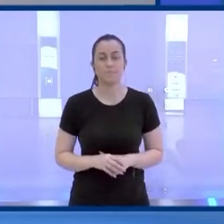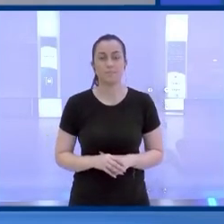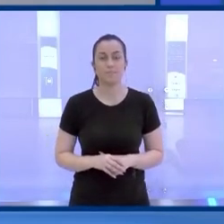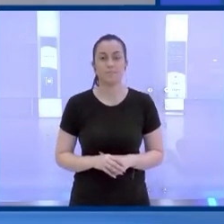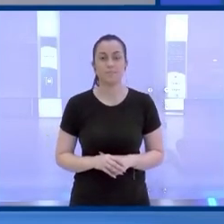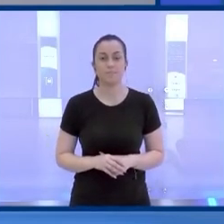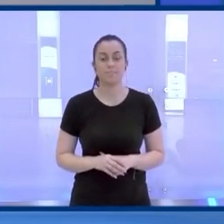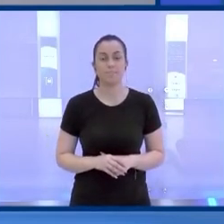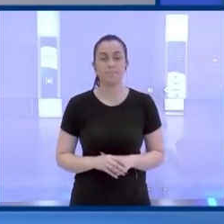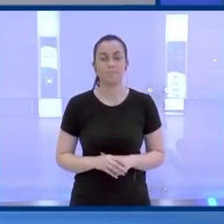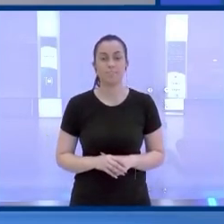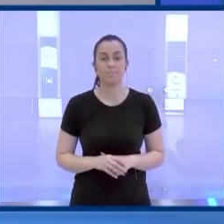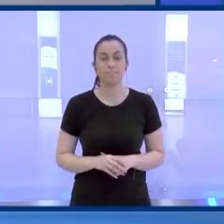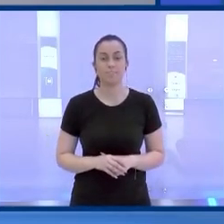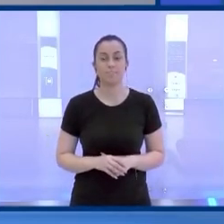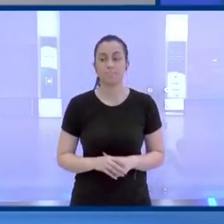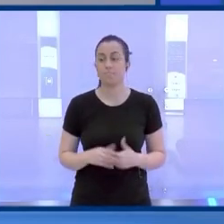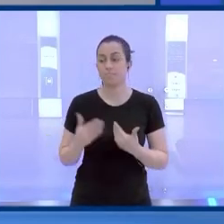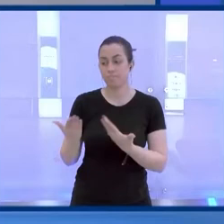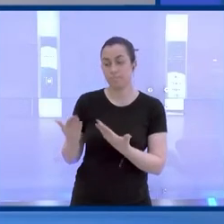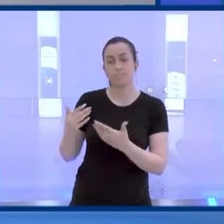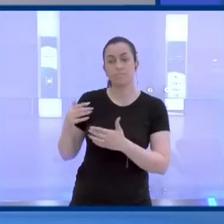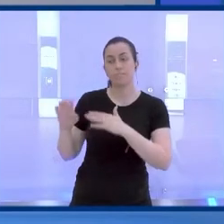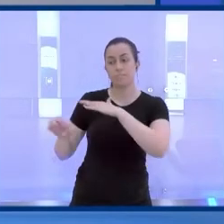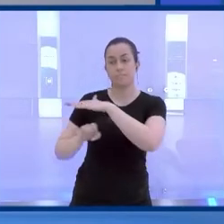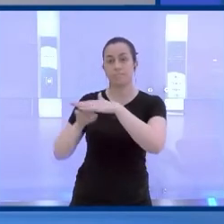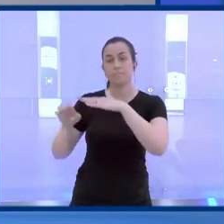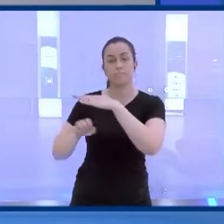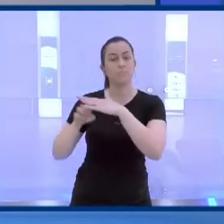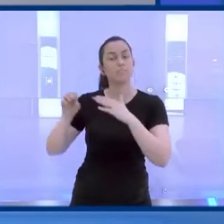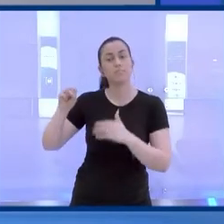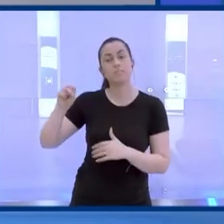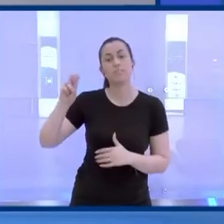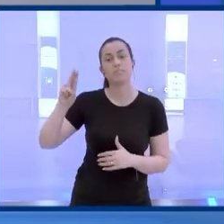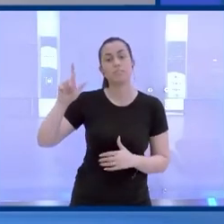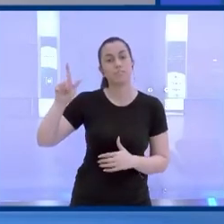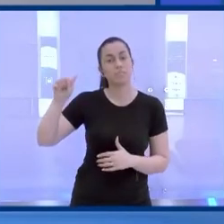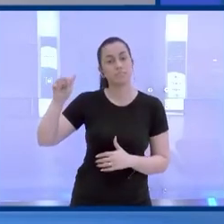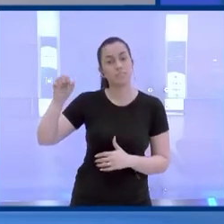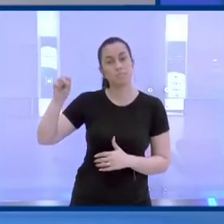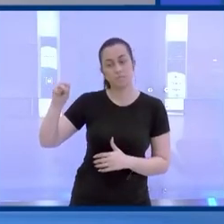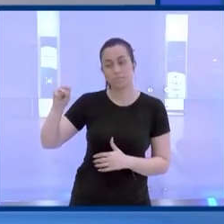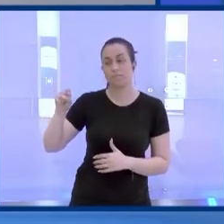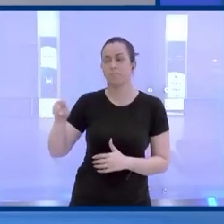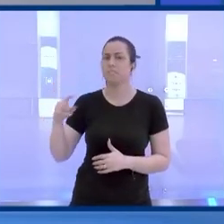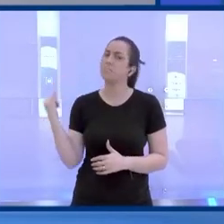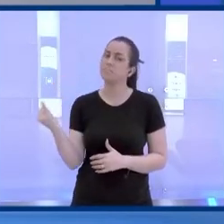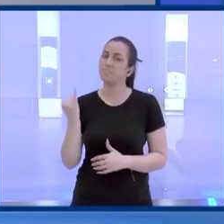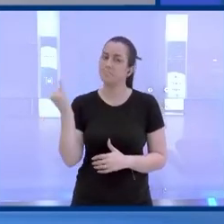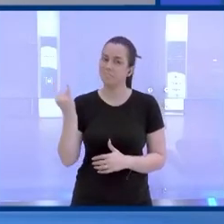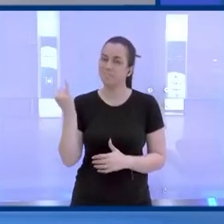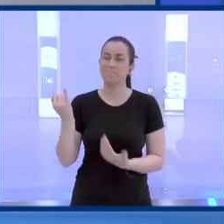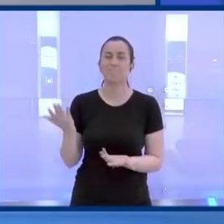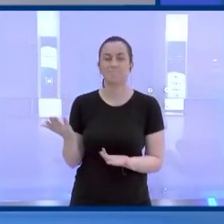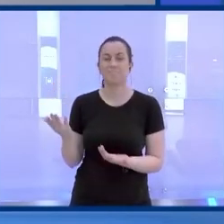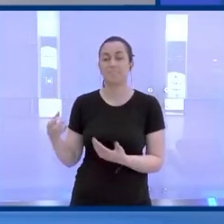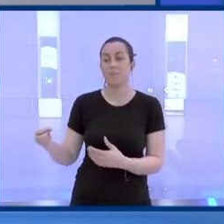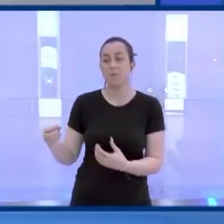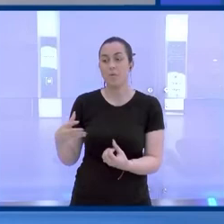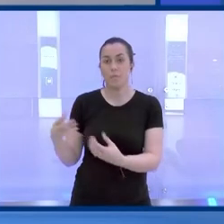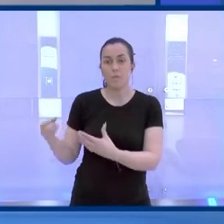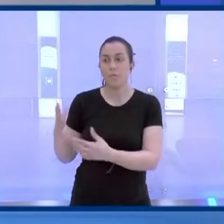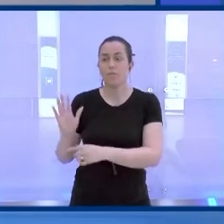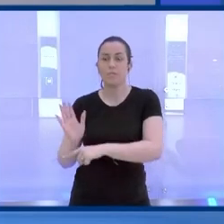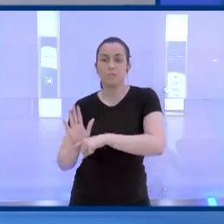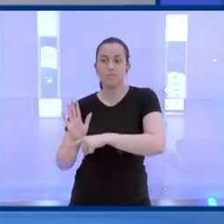Em relação ao Sulgás, como eu mencionei, esse é um momento muito importante na vida da empresa. O advento do novo mercado de gás,